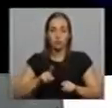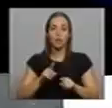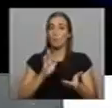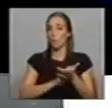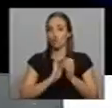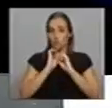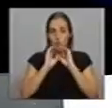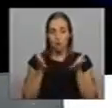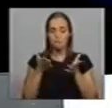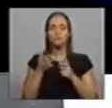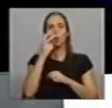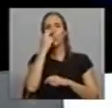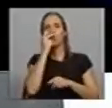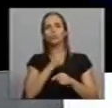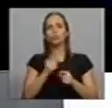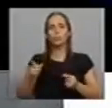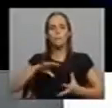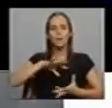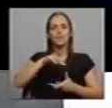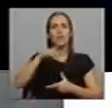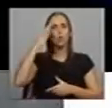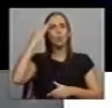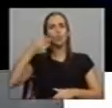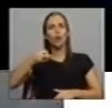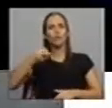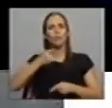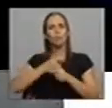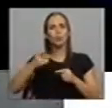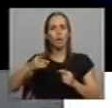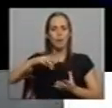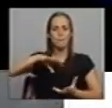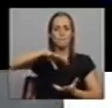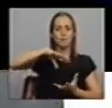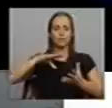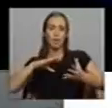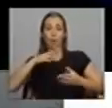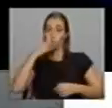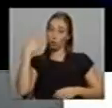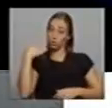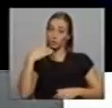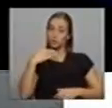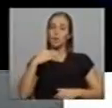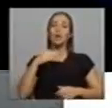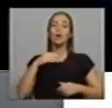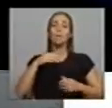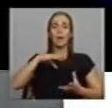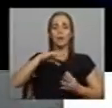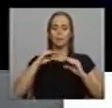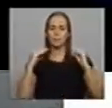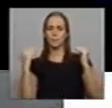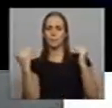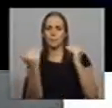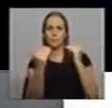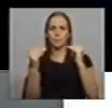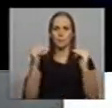planeta 9 é a sua própria inclinação. Eu disse há bocado que os planetas giram todos no mesmo plano. Pois bem, o planeta 9 a existir